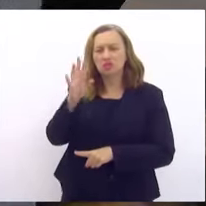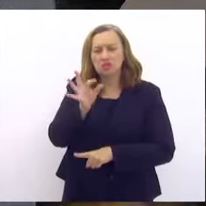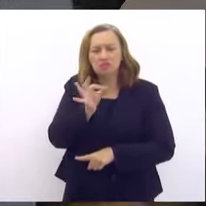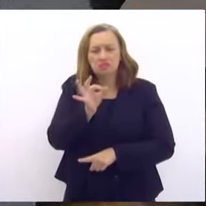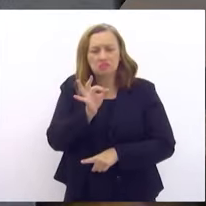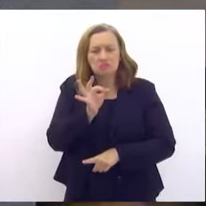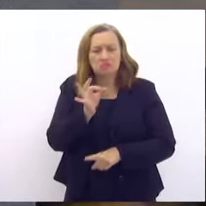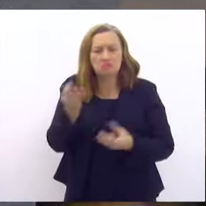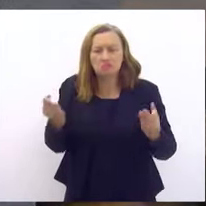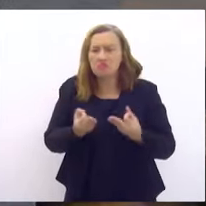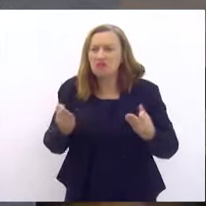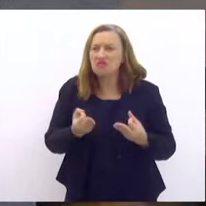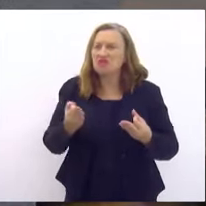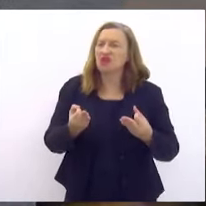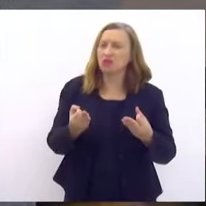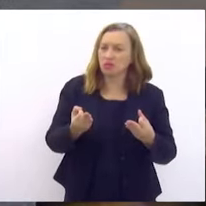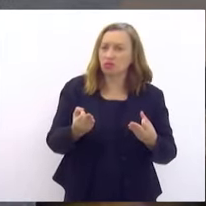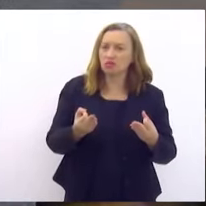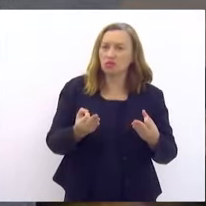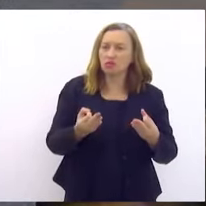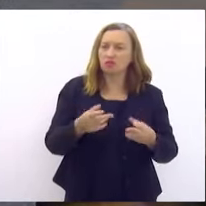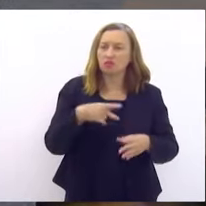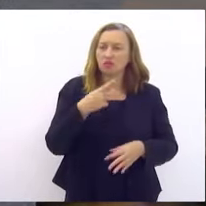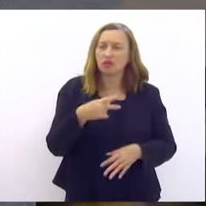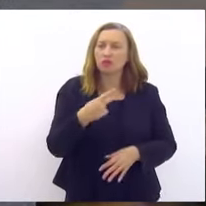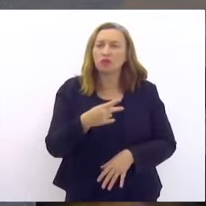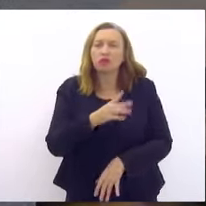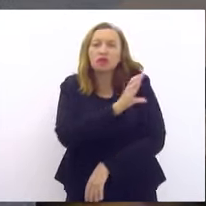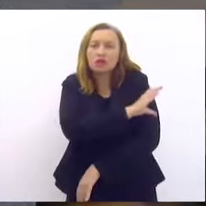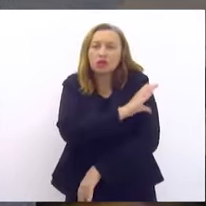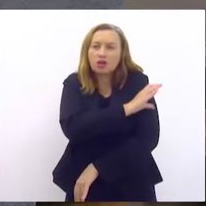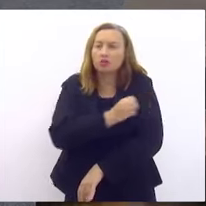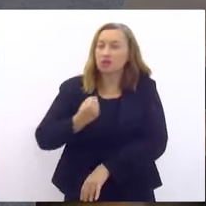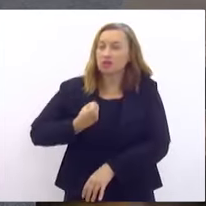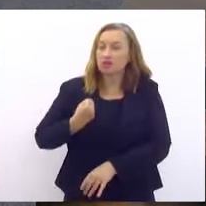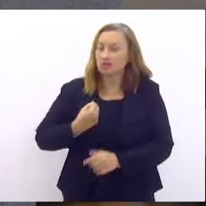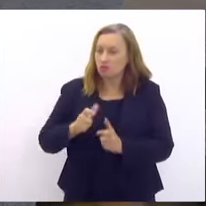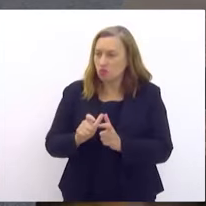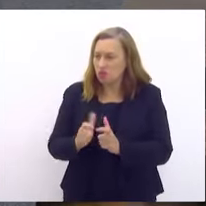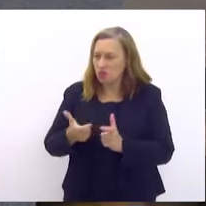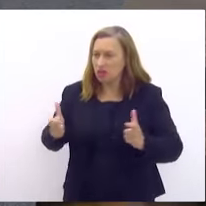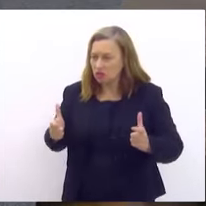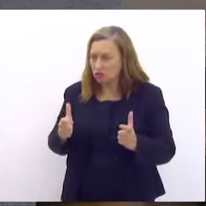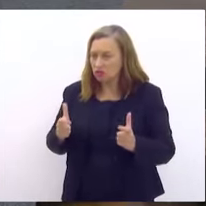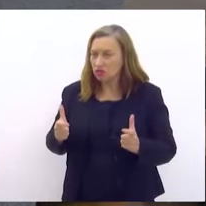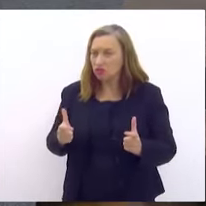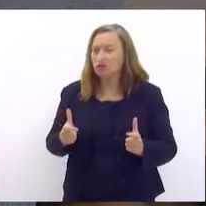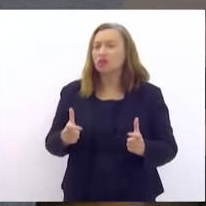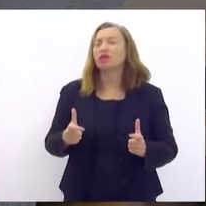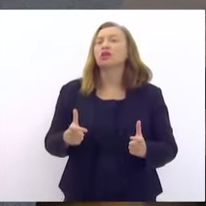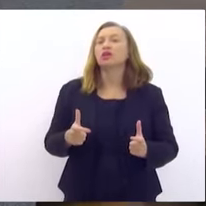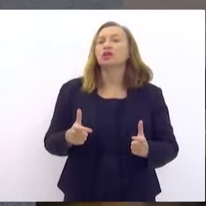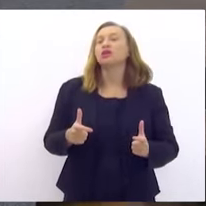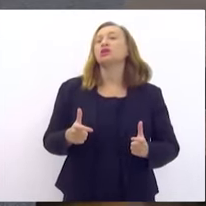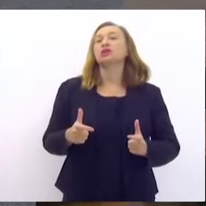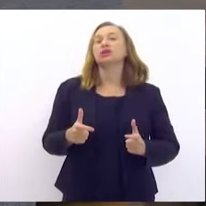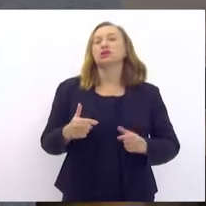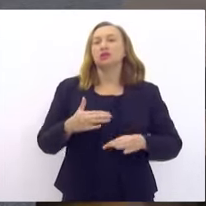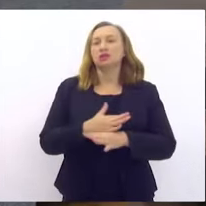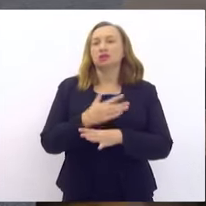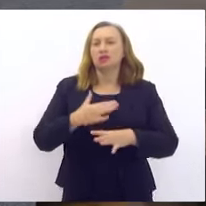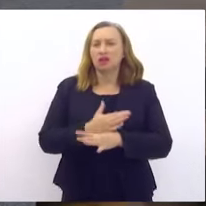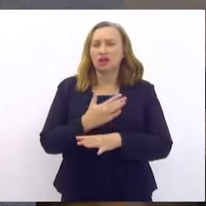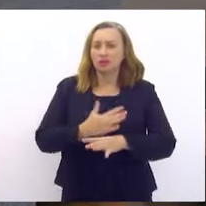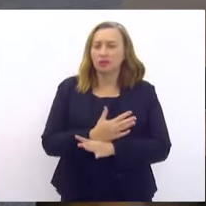cheio porque Campos é uma cidade muito grande relativamente distante aqui da capital portanto a decade inclusive nós